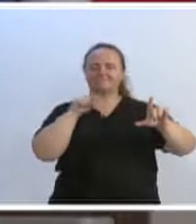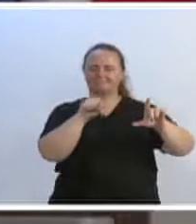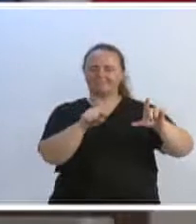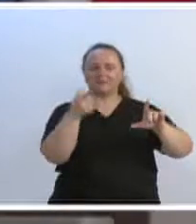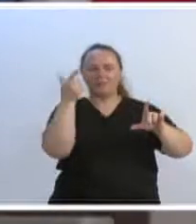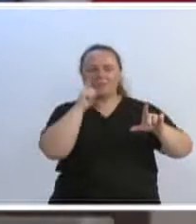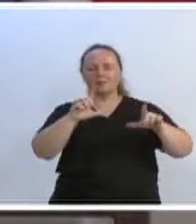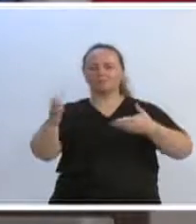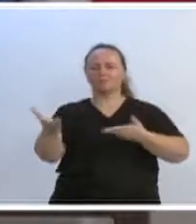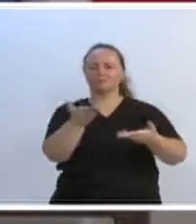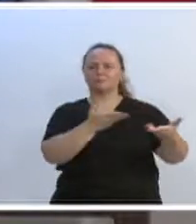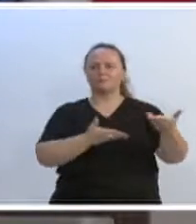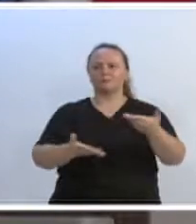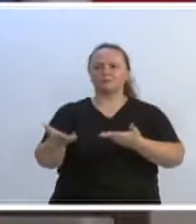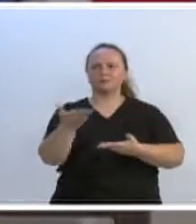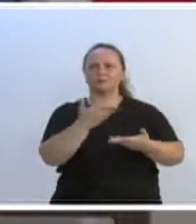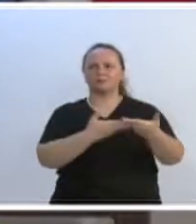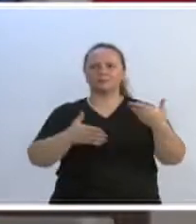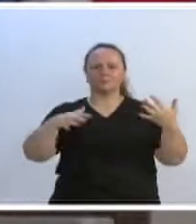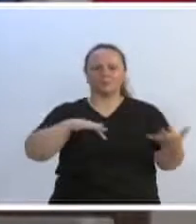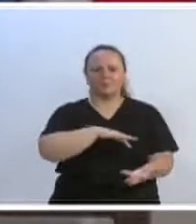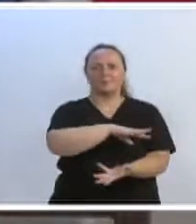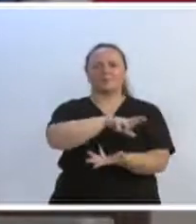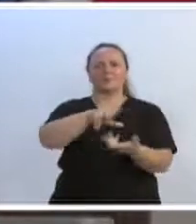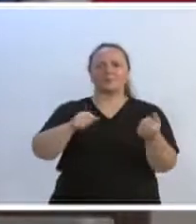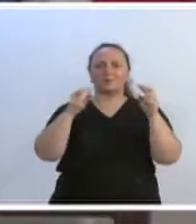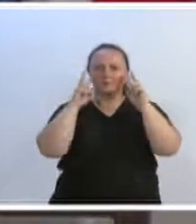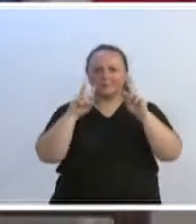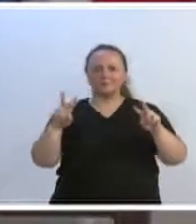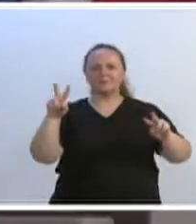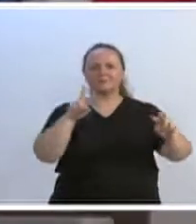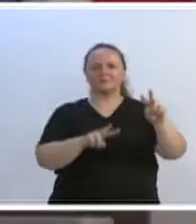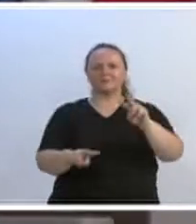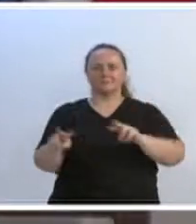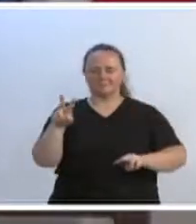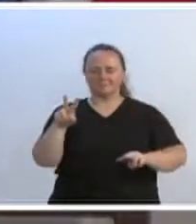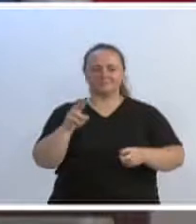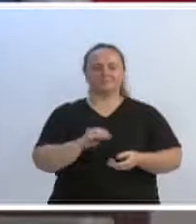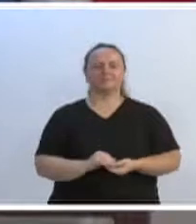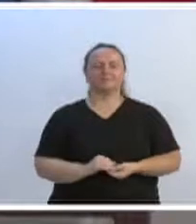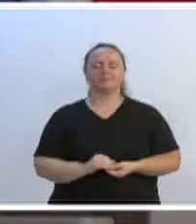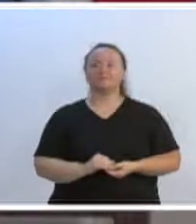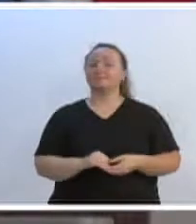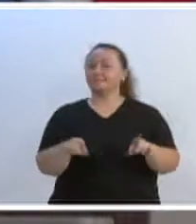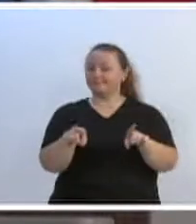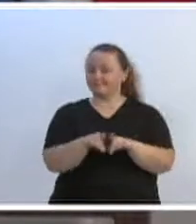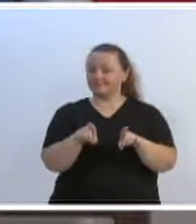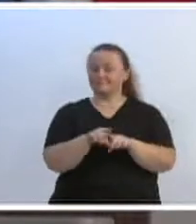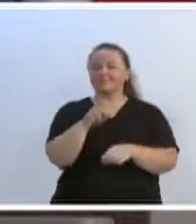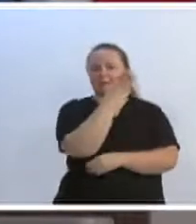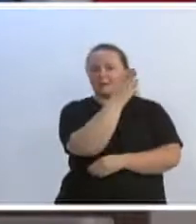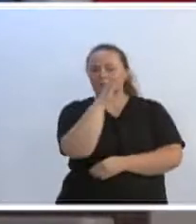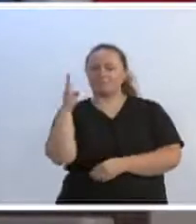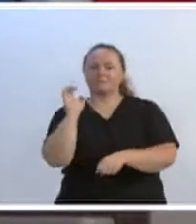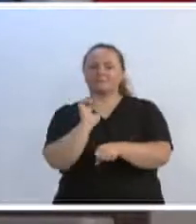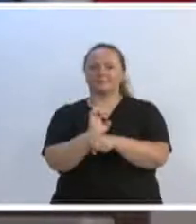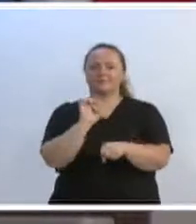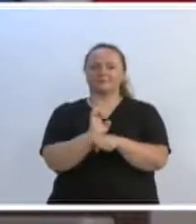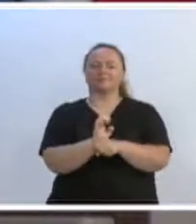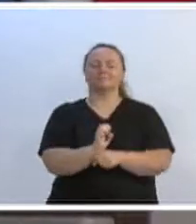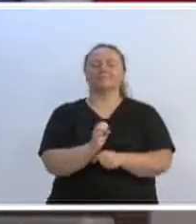doações financeiras e o porte e o suporte que a Fundação Cultural, juntamente com a